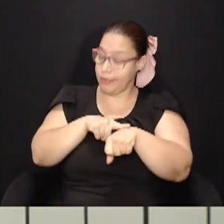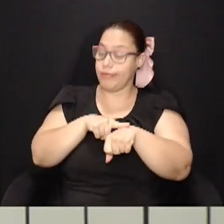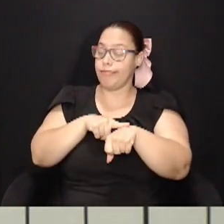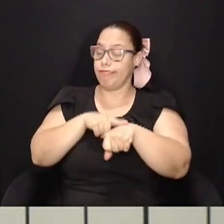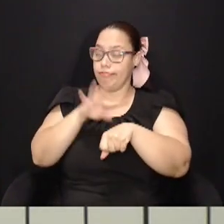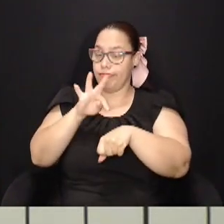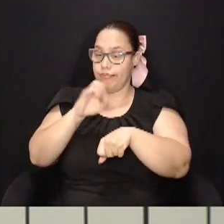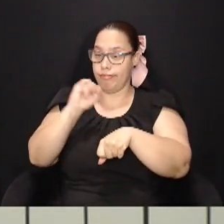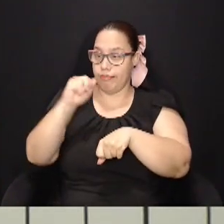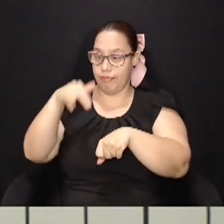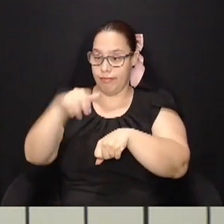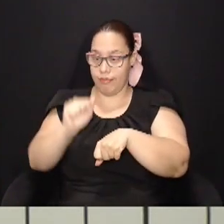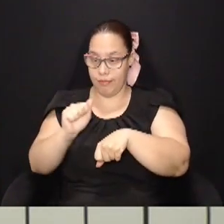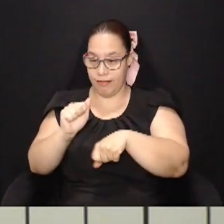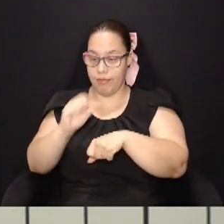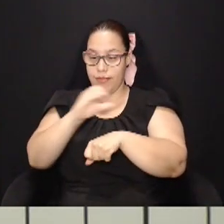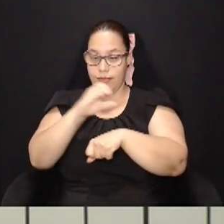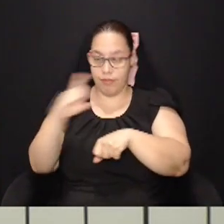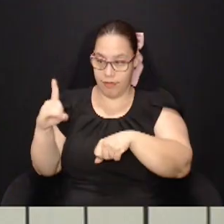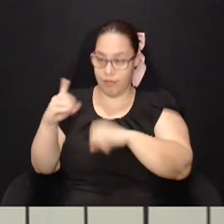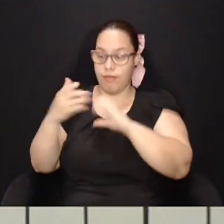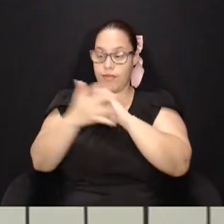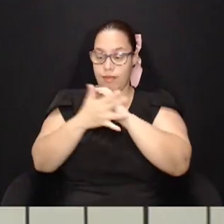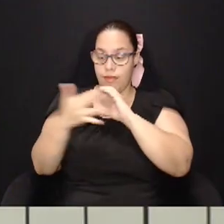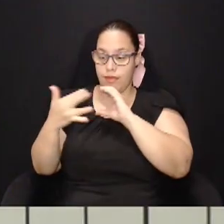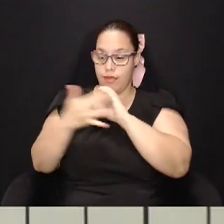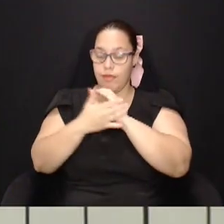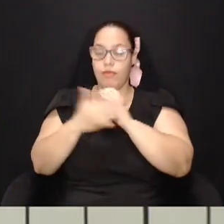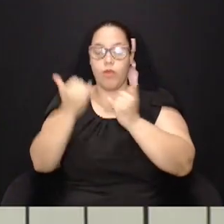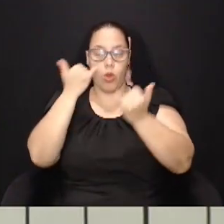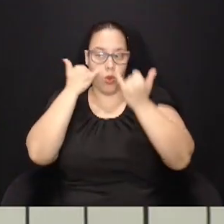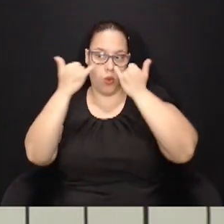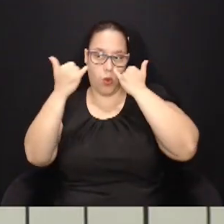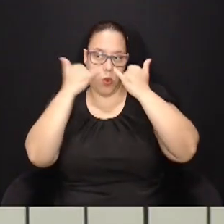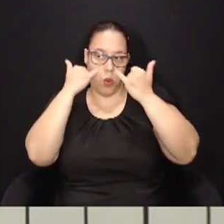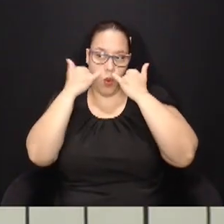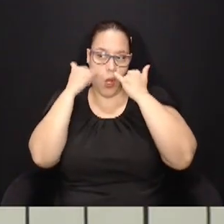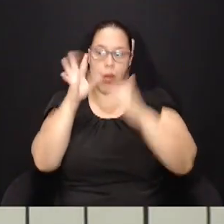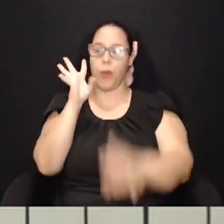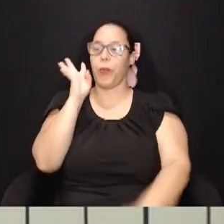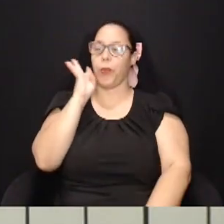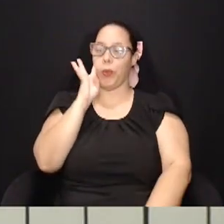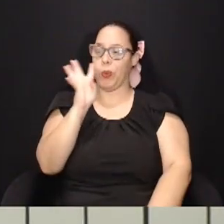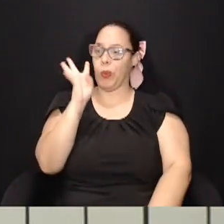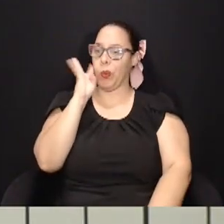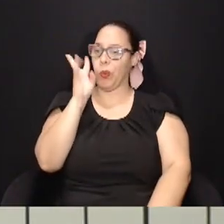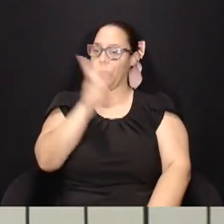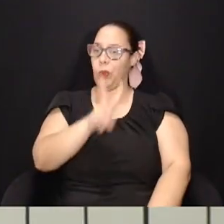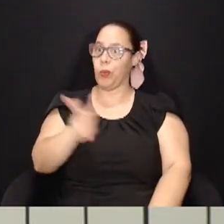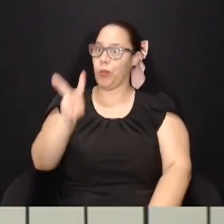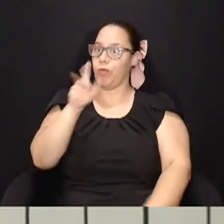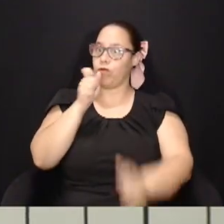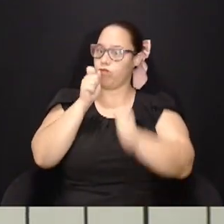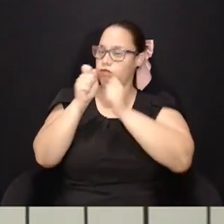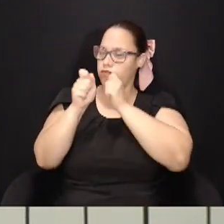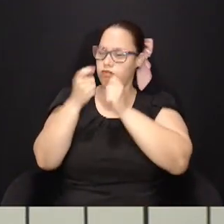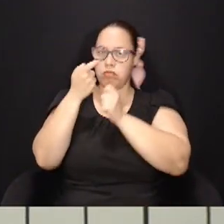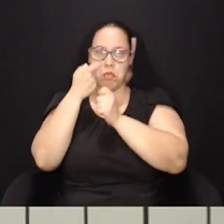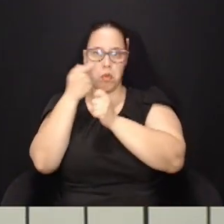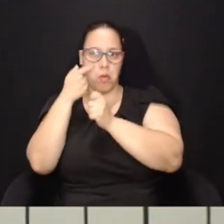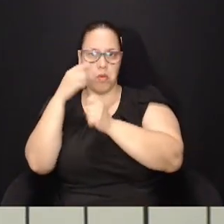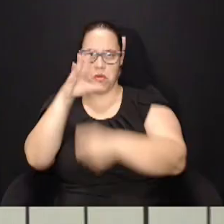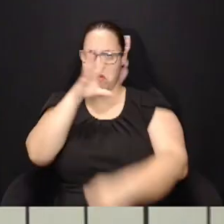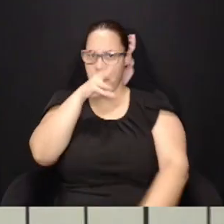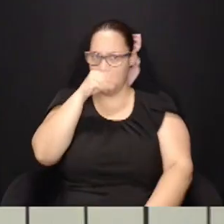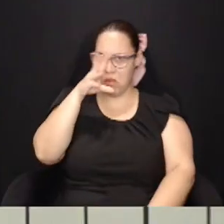Ugimora, coordenadora aí do Seprocamp, pelas informações e muito bacana, né? Esse olhar da repórter, viu adolescente, viu